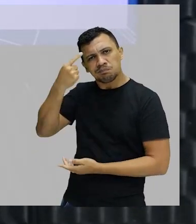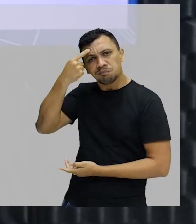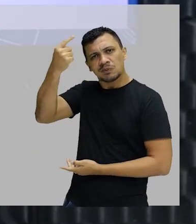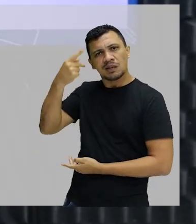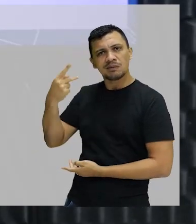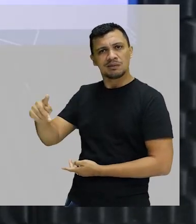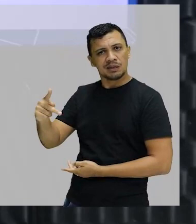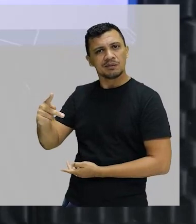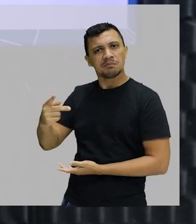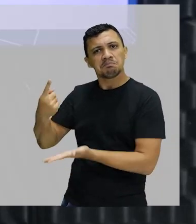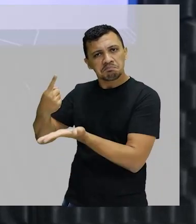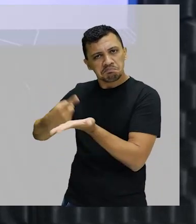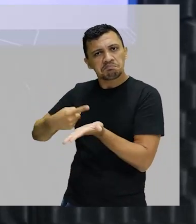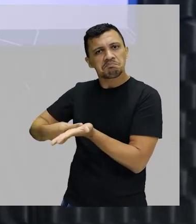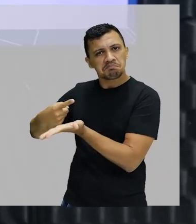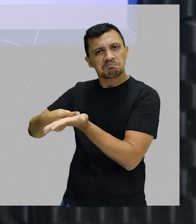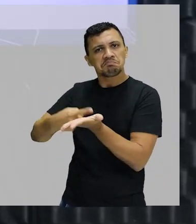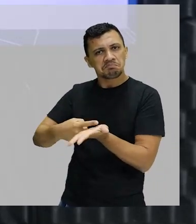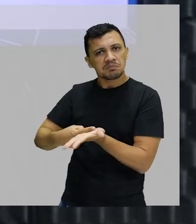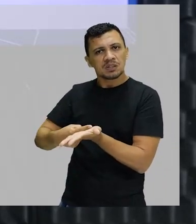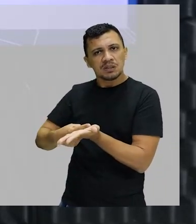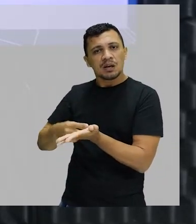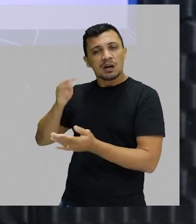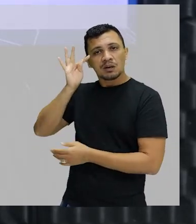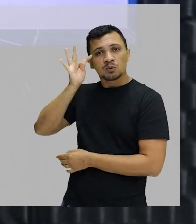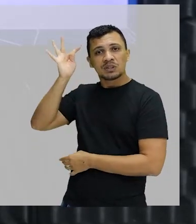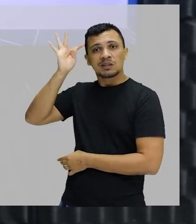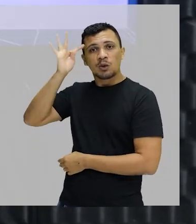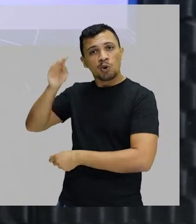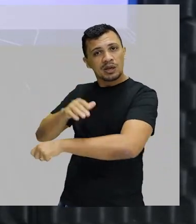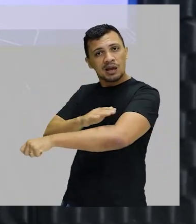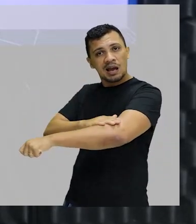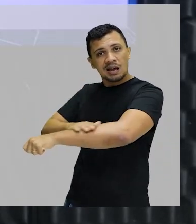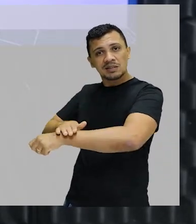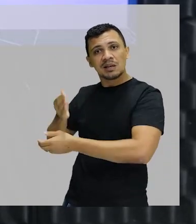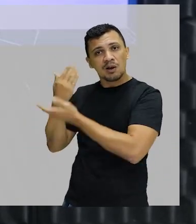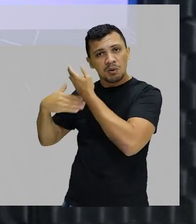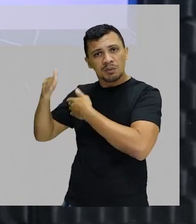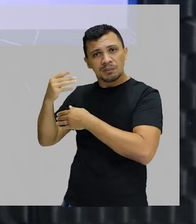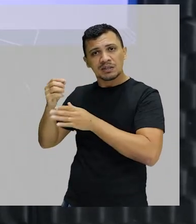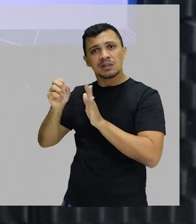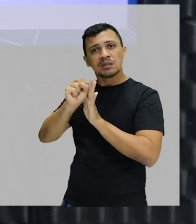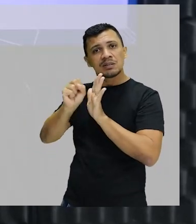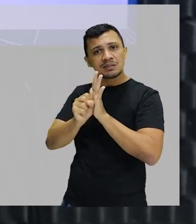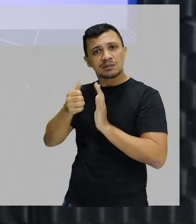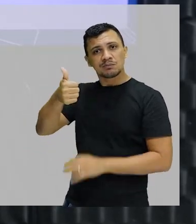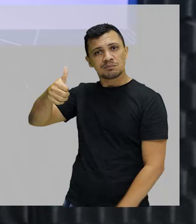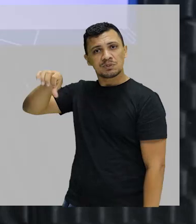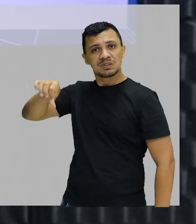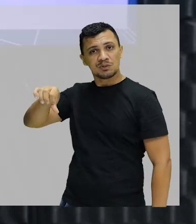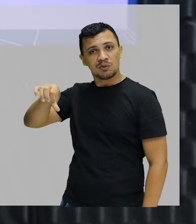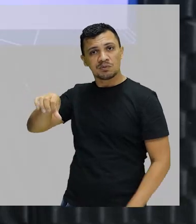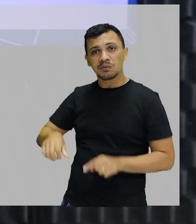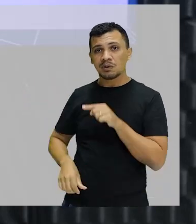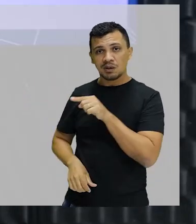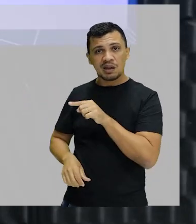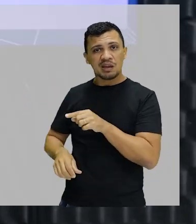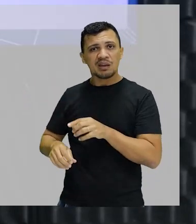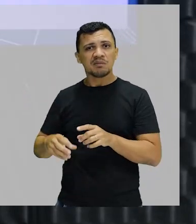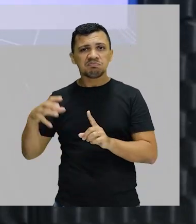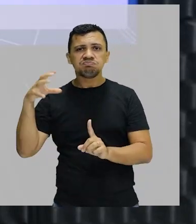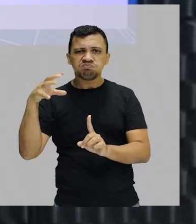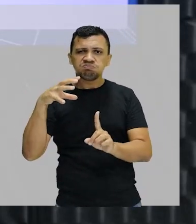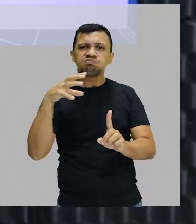concordando com essas teorias raciais lá do século XIX. E o Lombroso é um desses teóricos que influenciou de